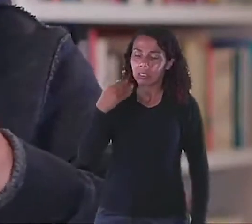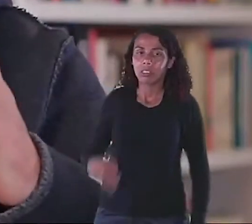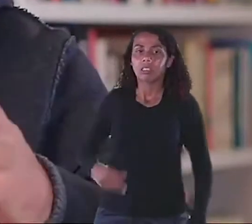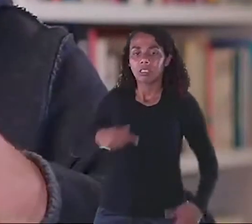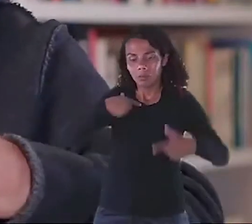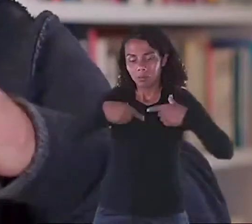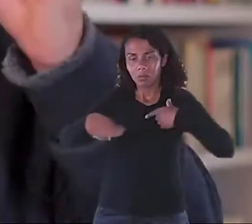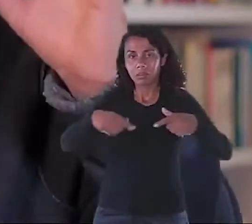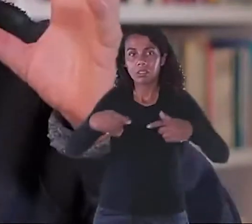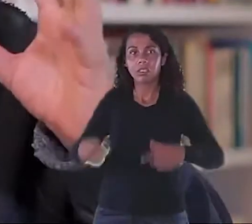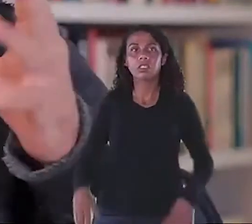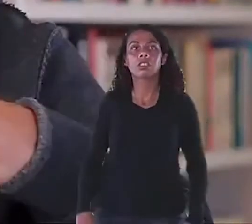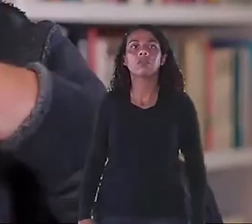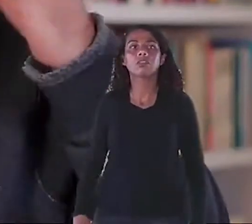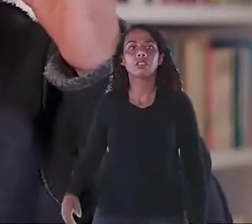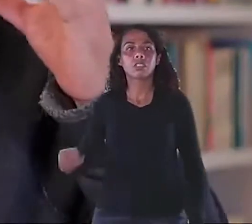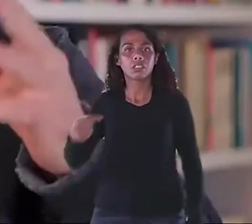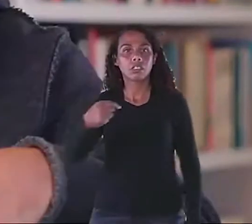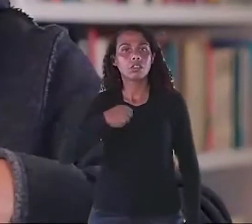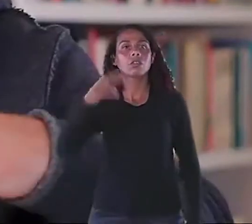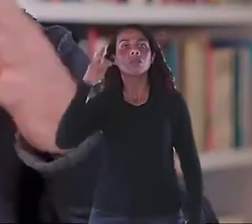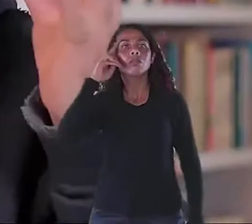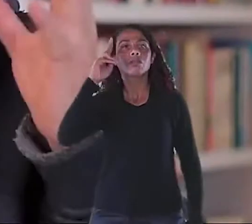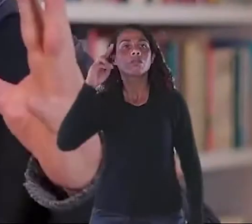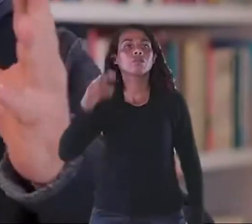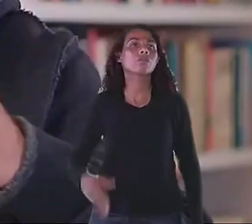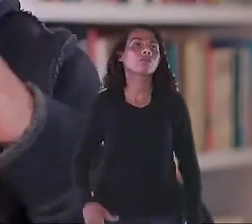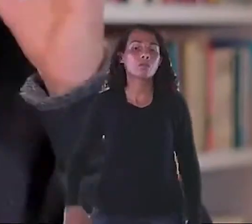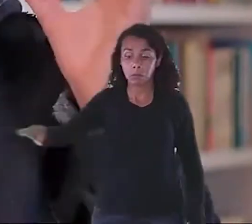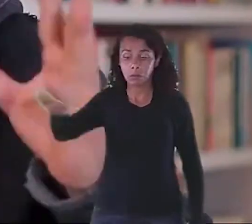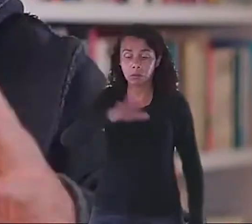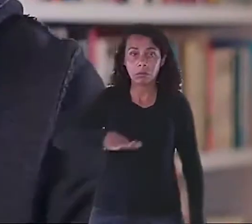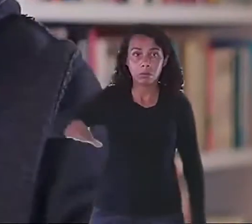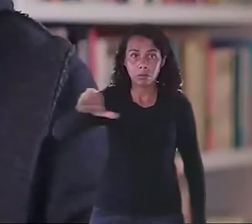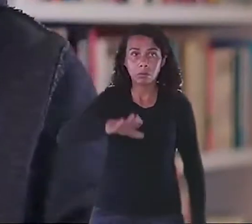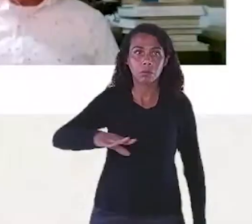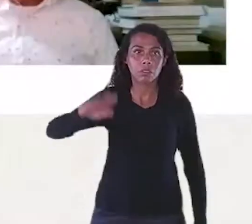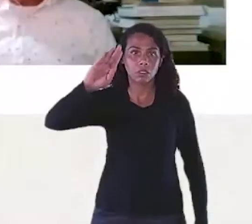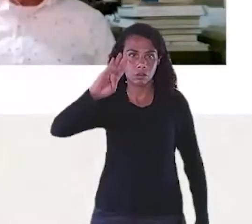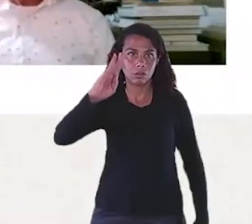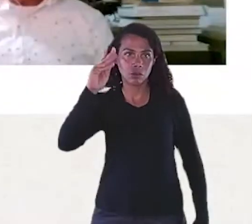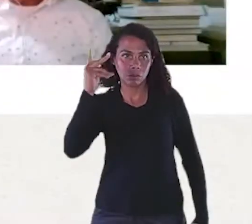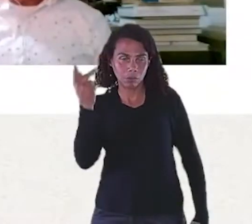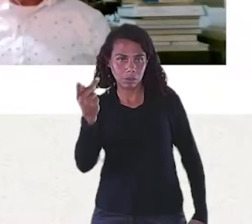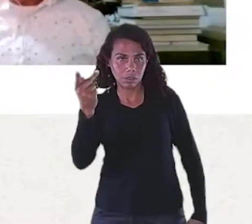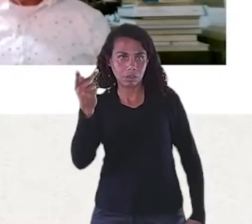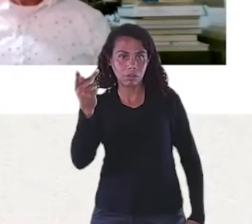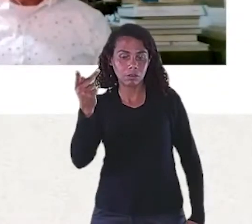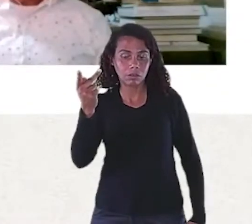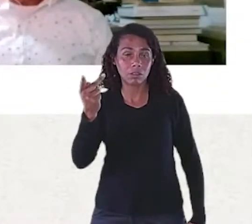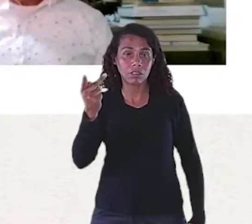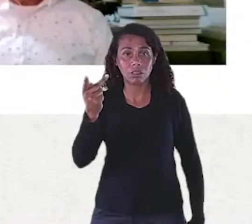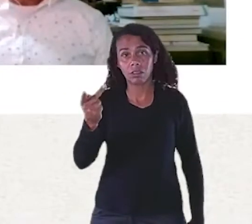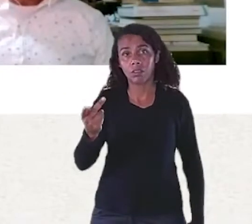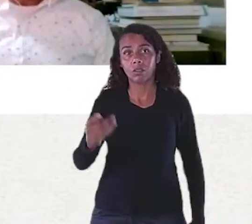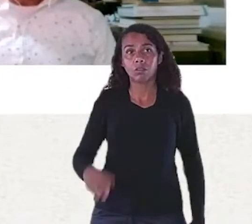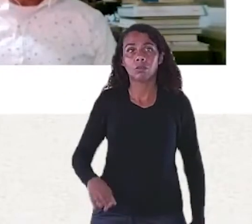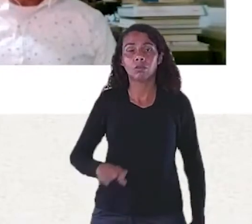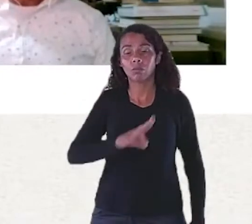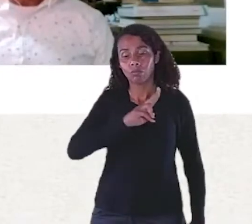num bairro de Belo Horizonte, lotado, os lugares que ele devia falar, era sempre lotado, sempre, e eu estava em pé.